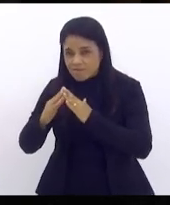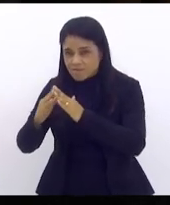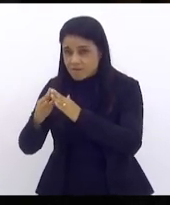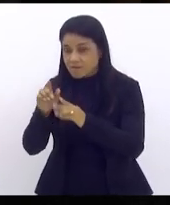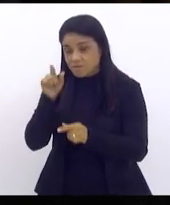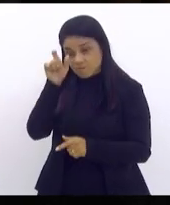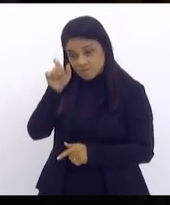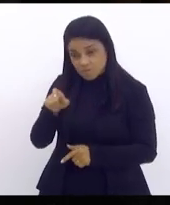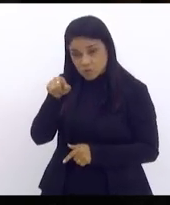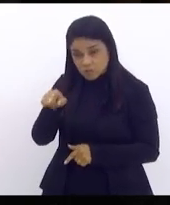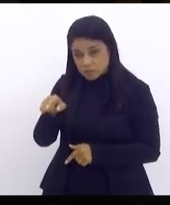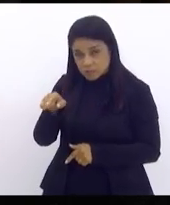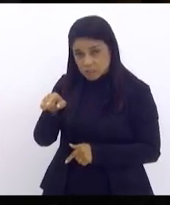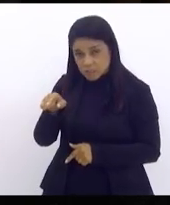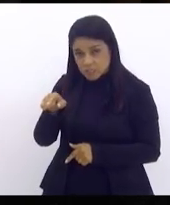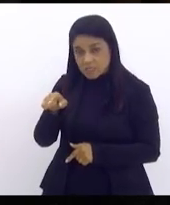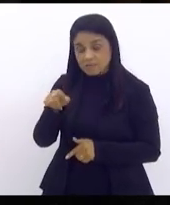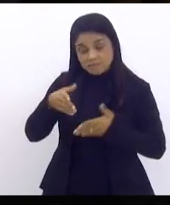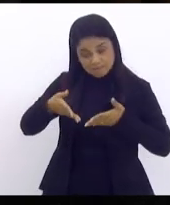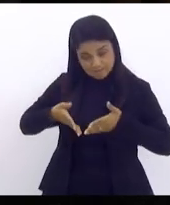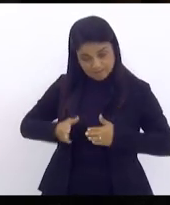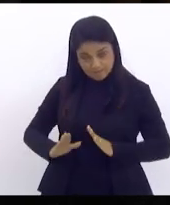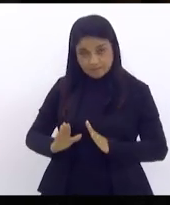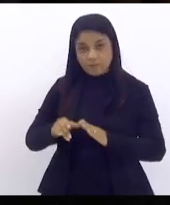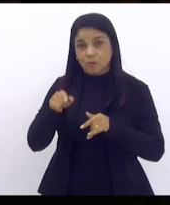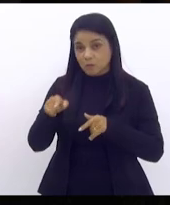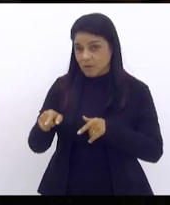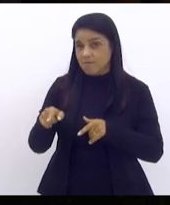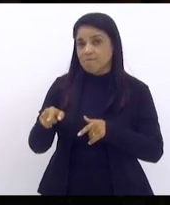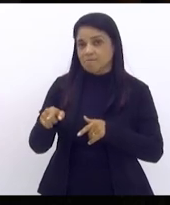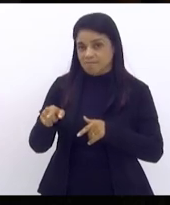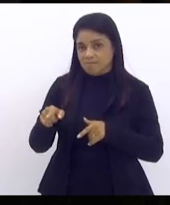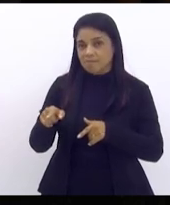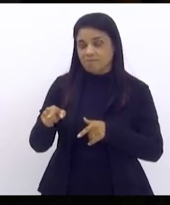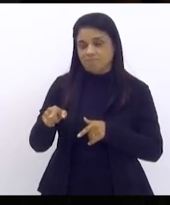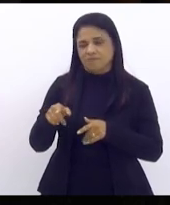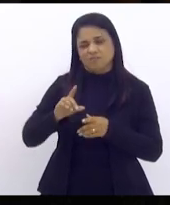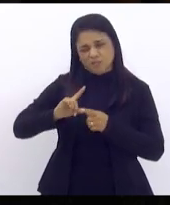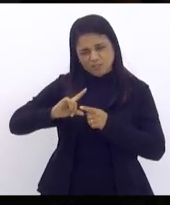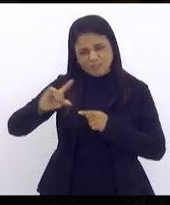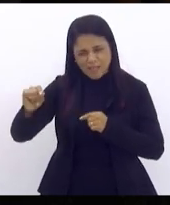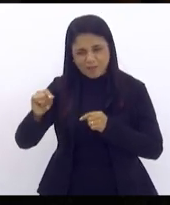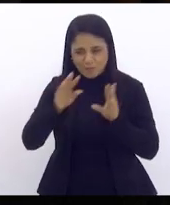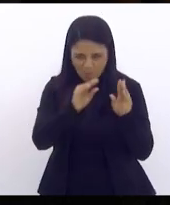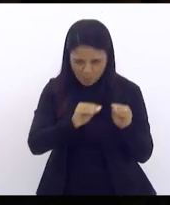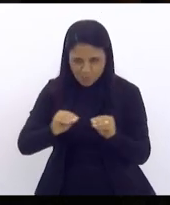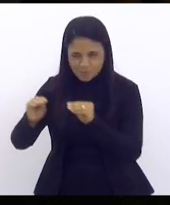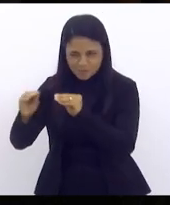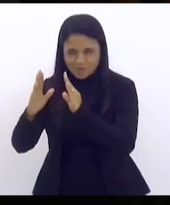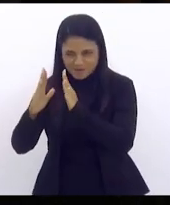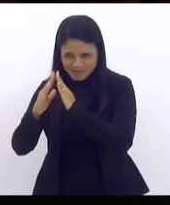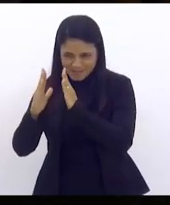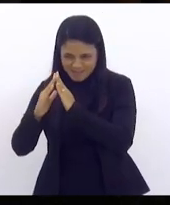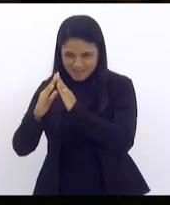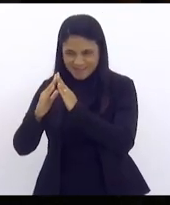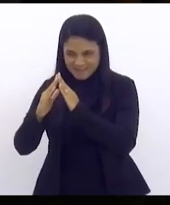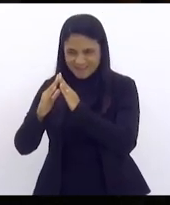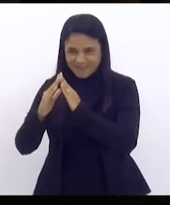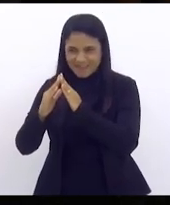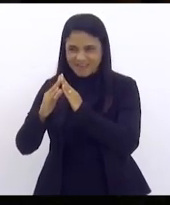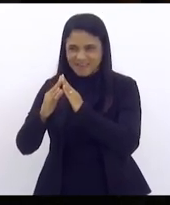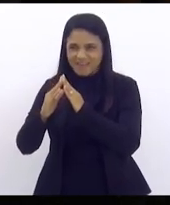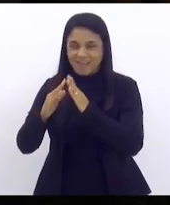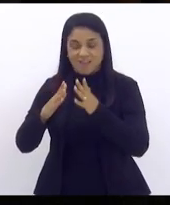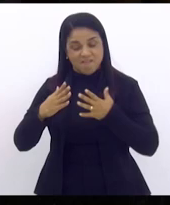Vossa Excelência diz ser cria, porque já não está lá há muito tempo, né, deputada? É muito bonitinho